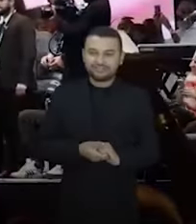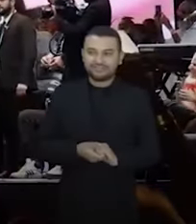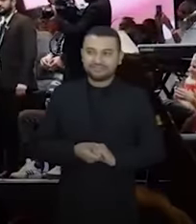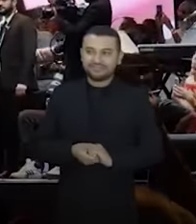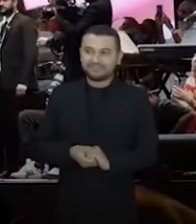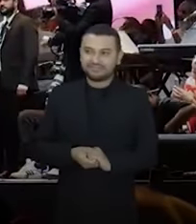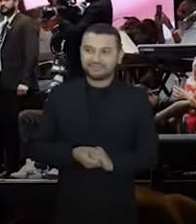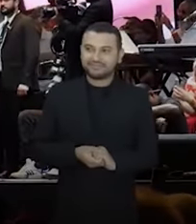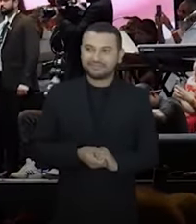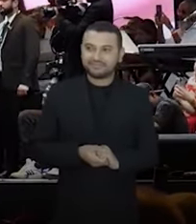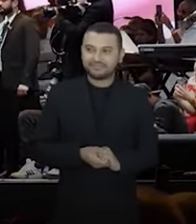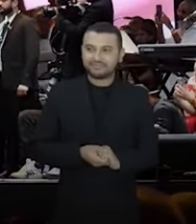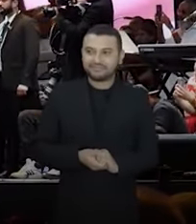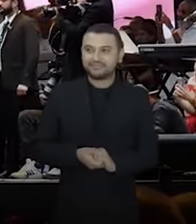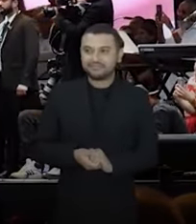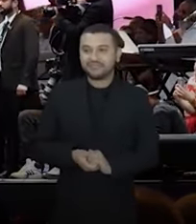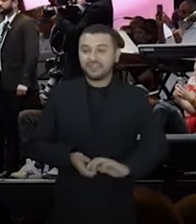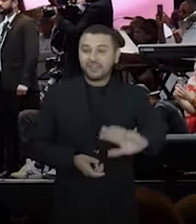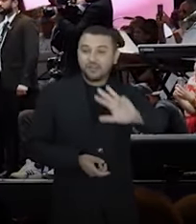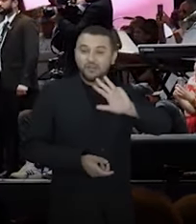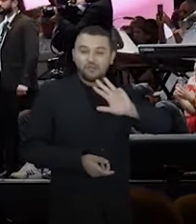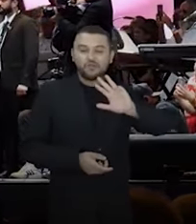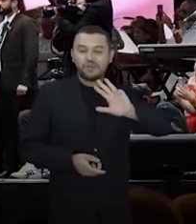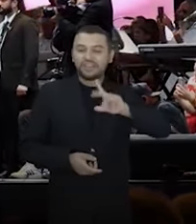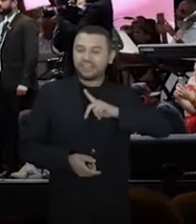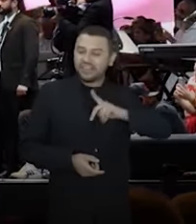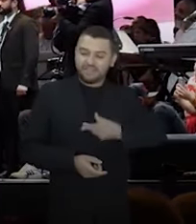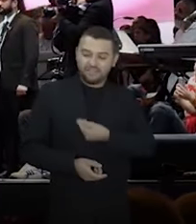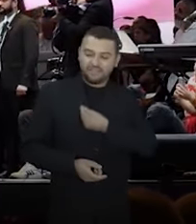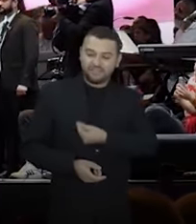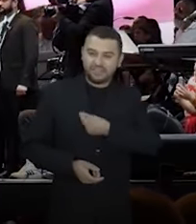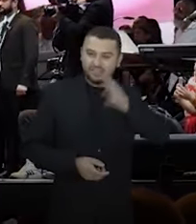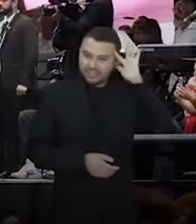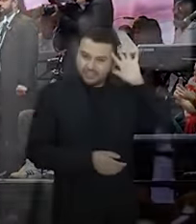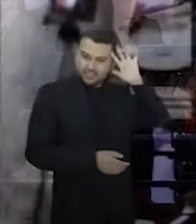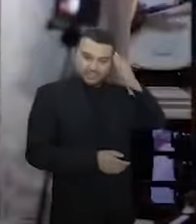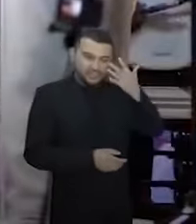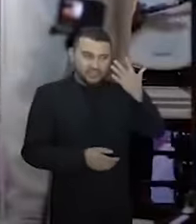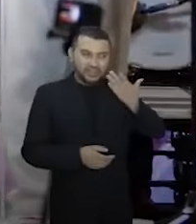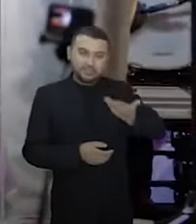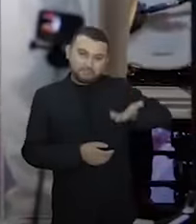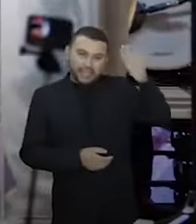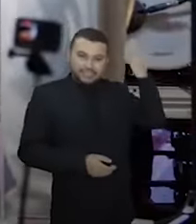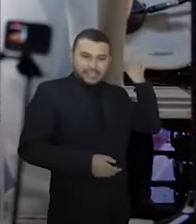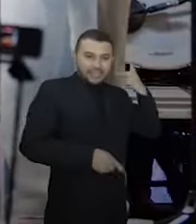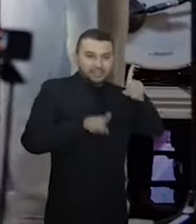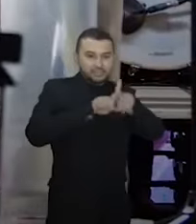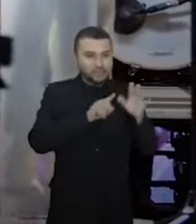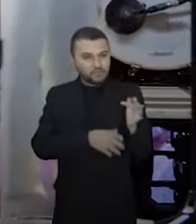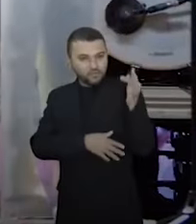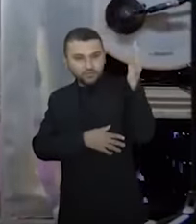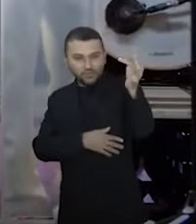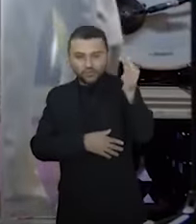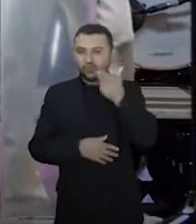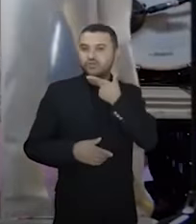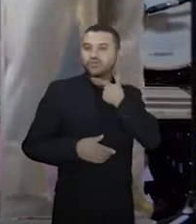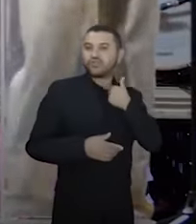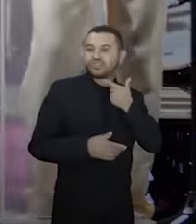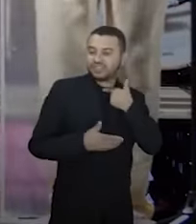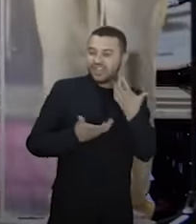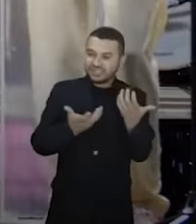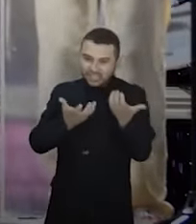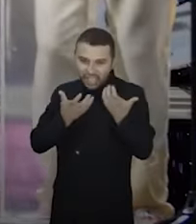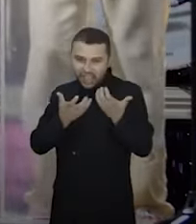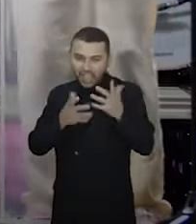Lula é história e passado, Lula é vontade e futuro,